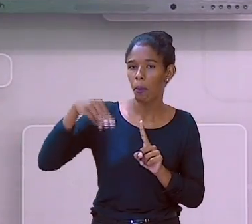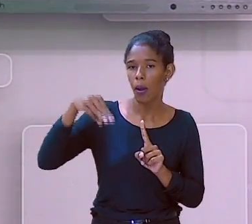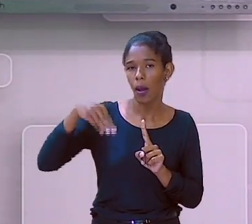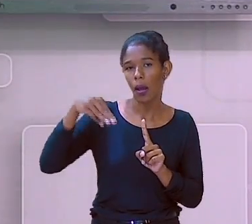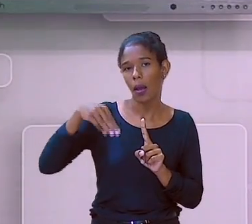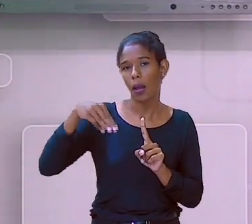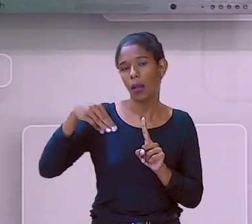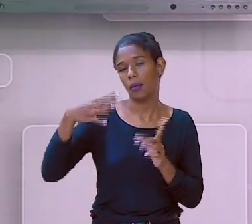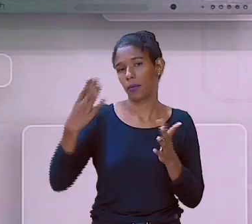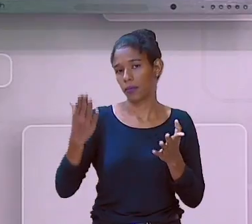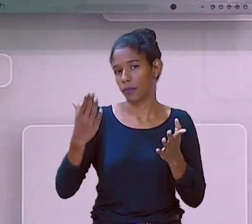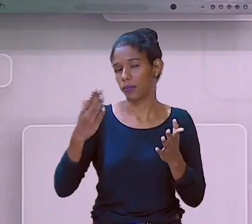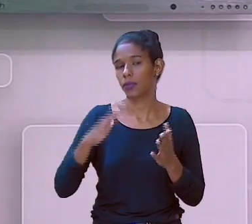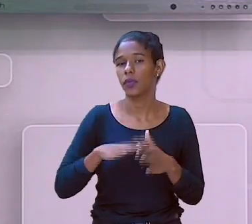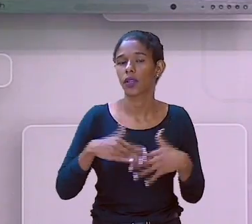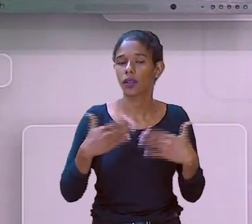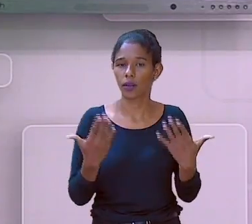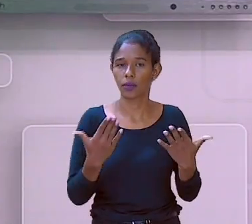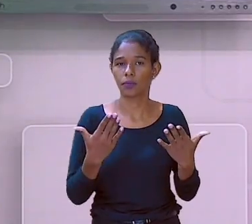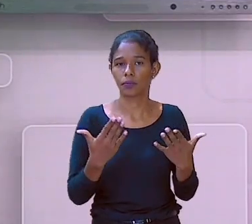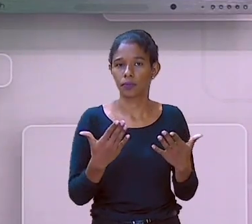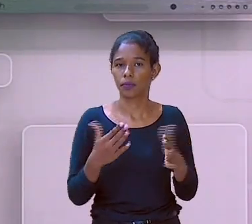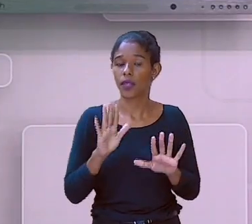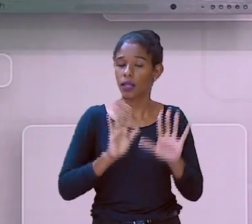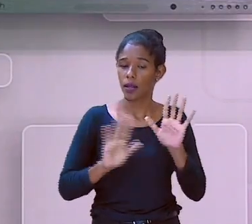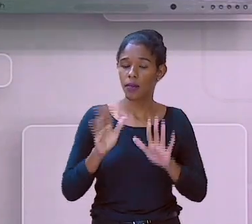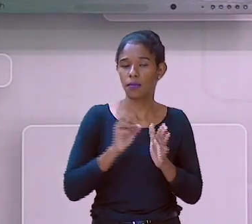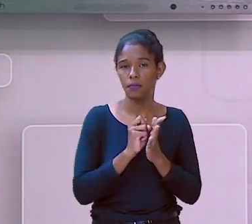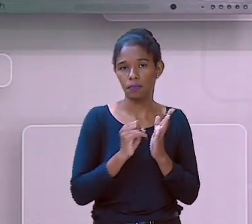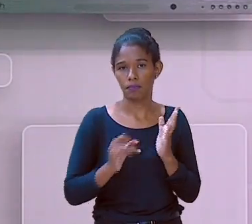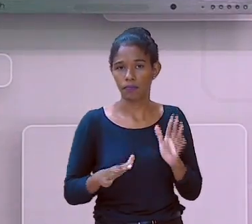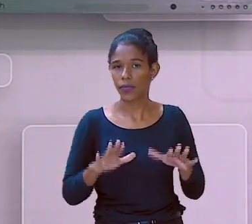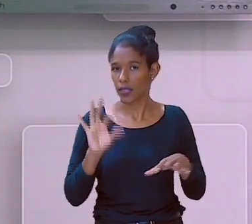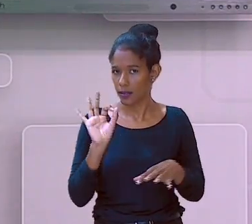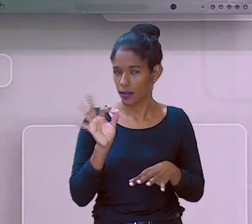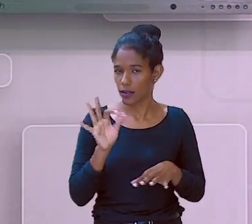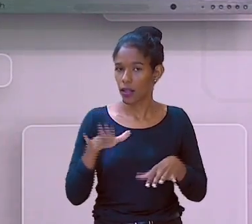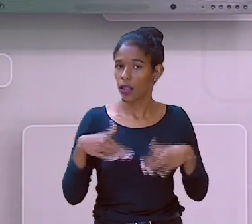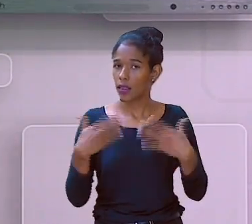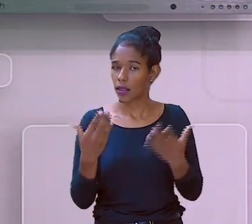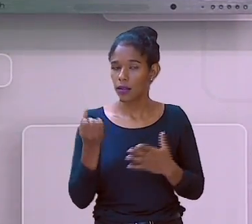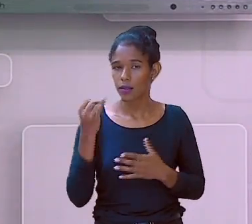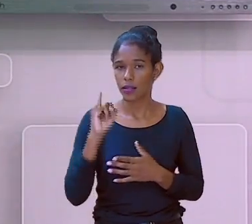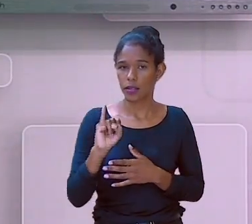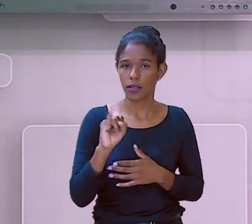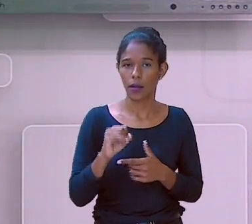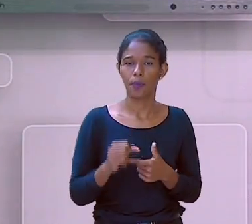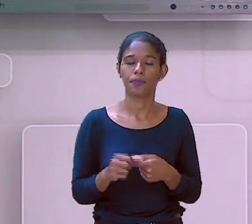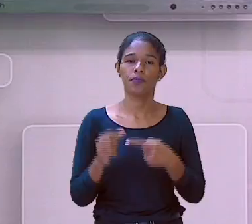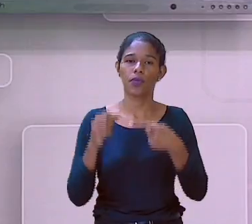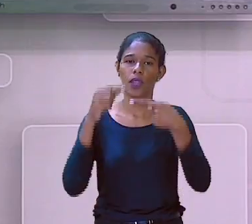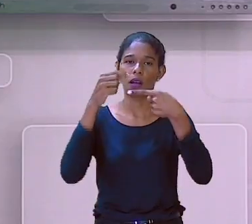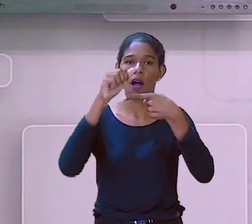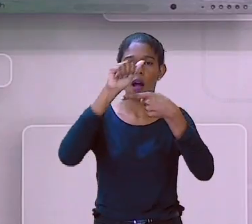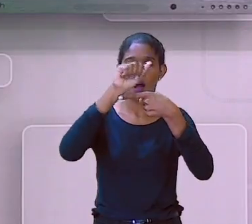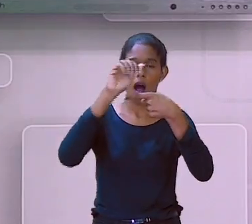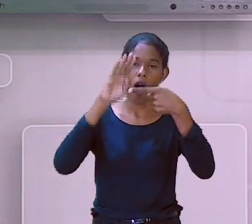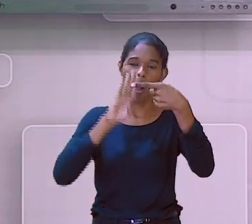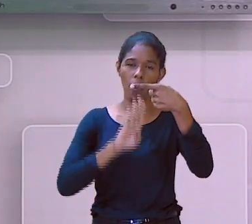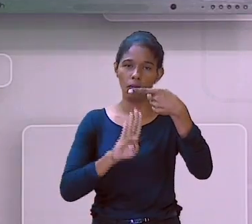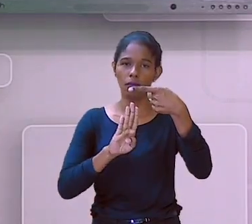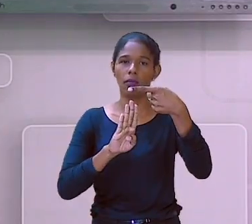do exercício que nós vamos trabalhar, certo? Então, se eu coloco a fração A sobre B, eu estou